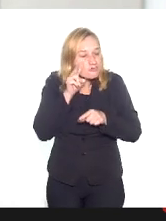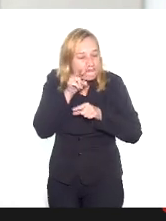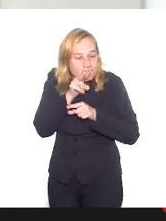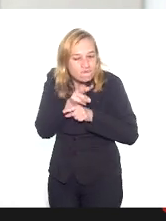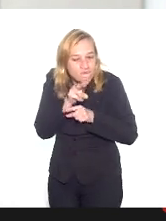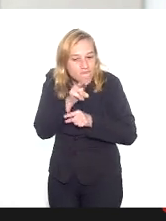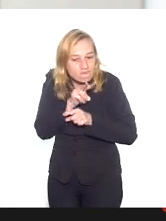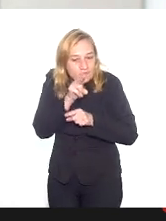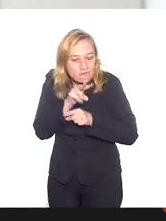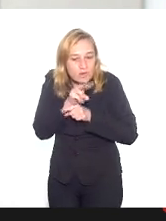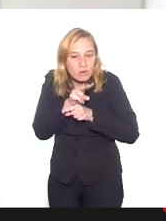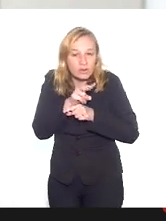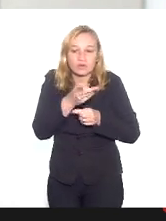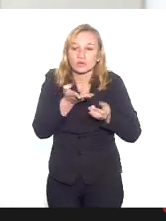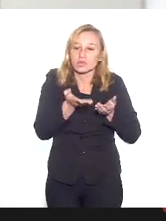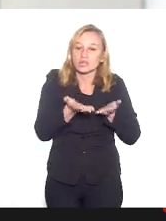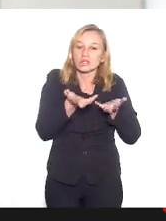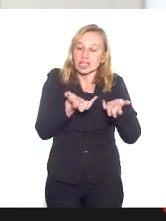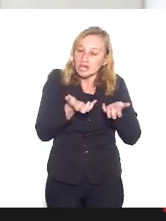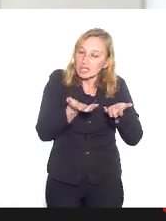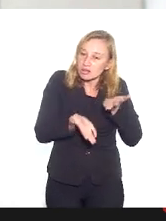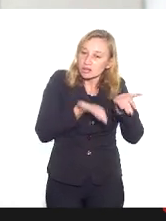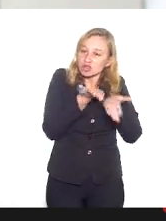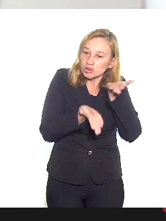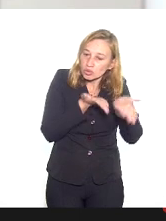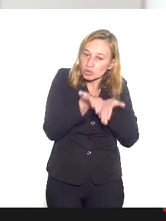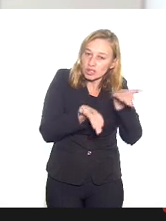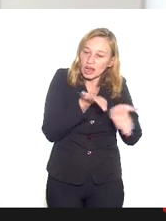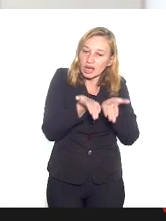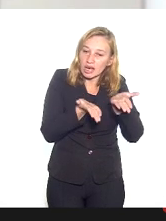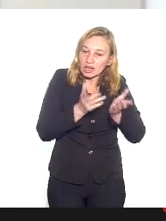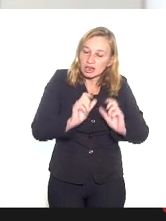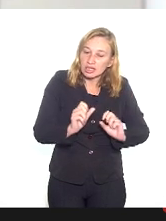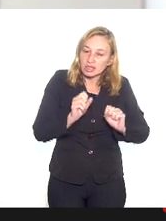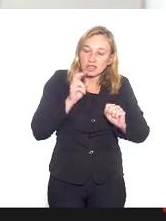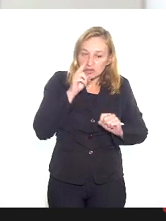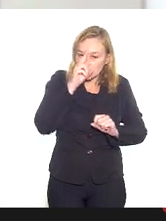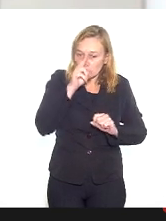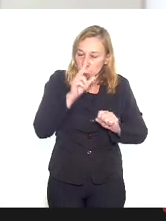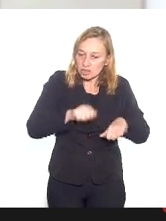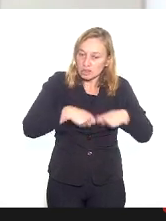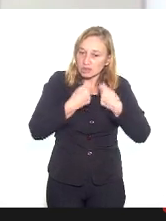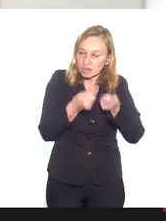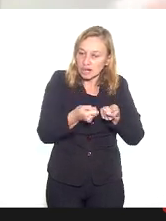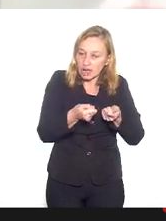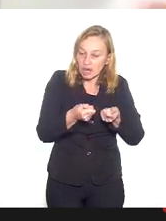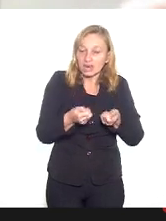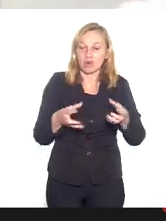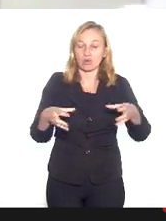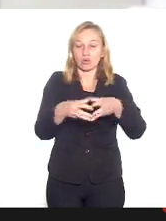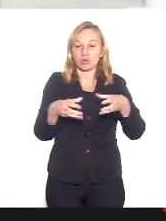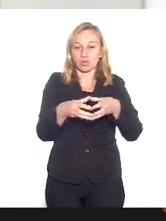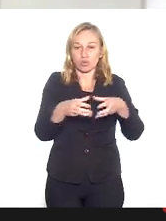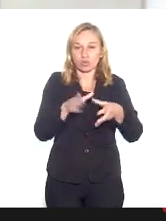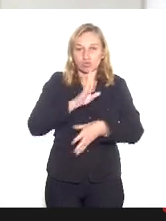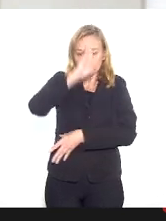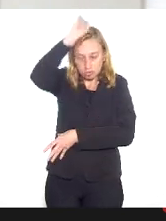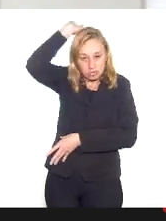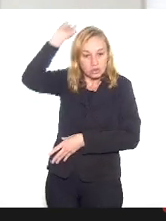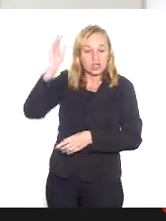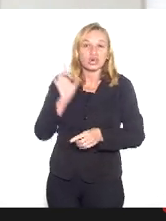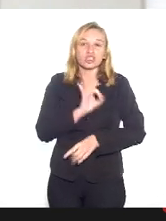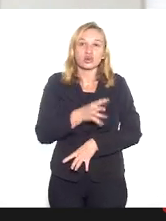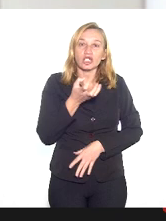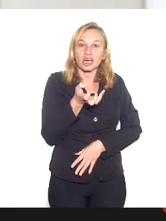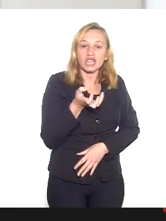sempre buscando atuar, fortalecendo seus membros que constroem com seu trabalho a corporação. Eu gostaria só de